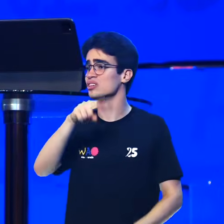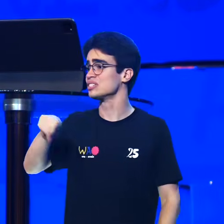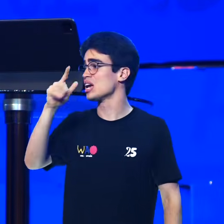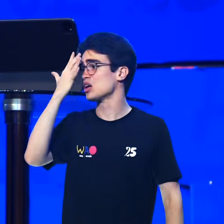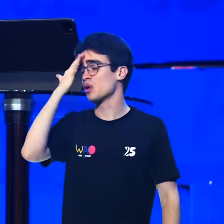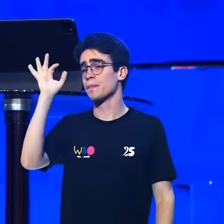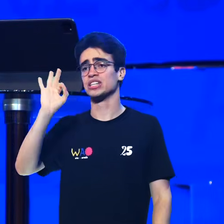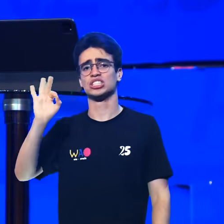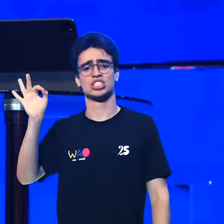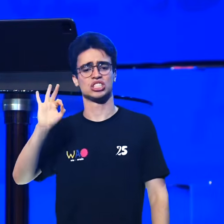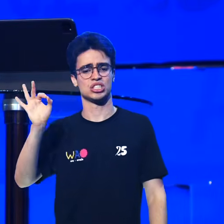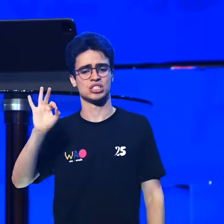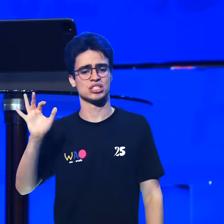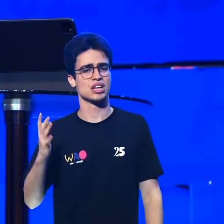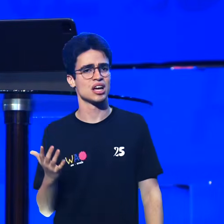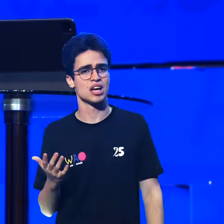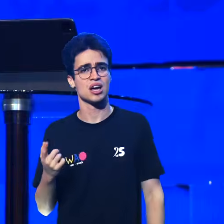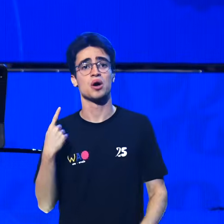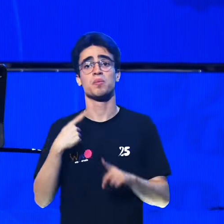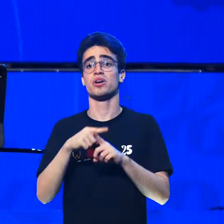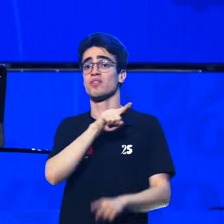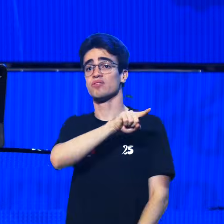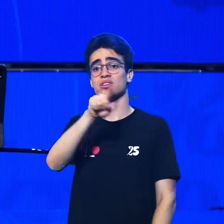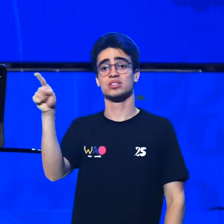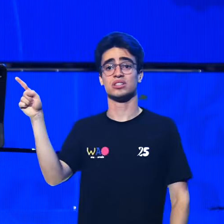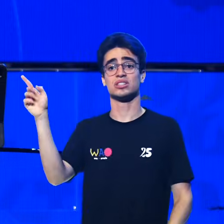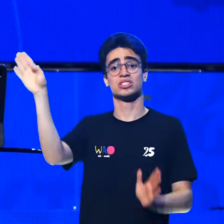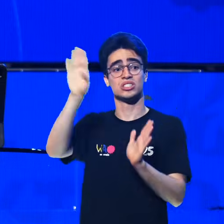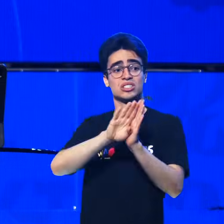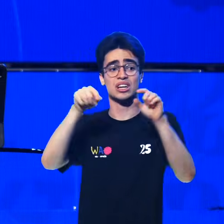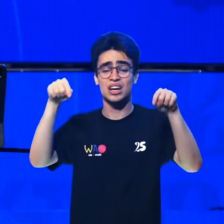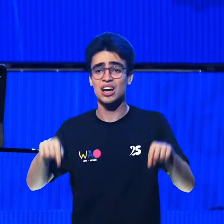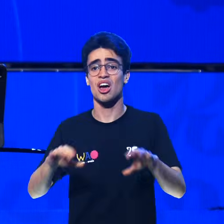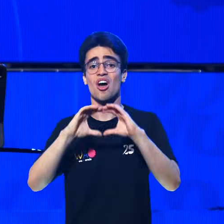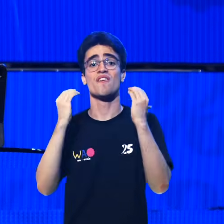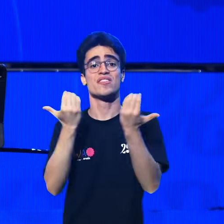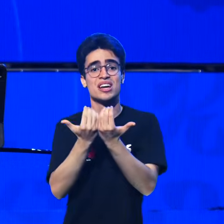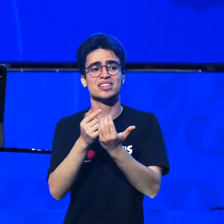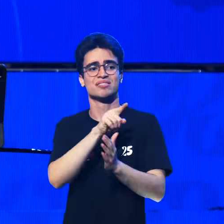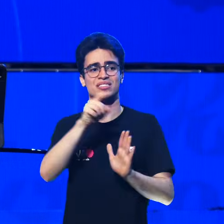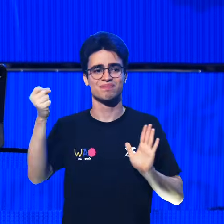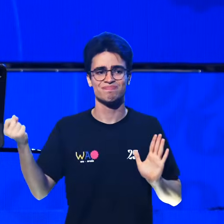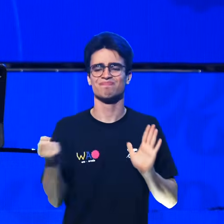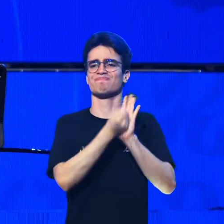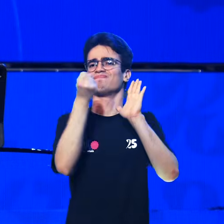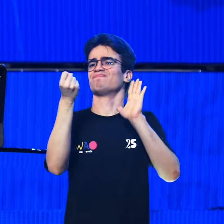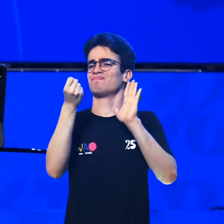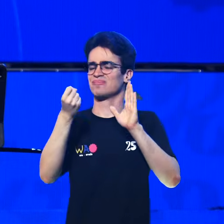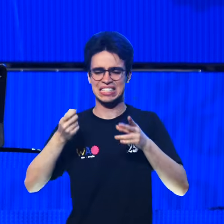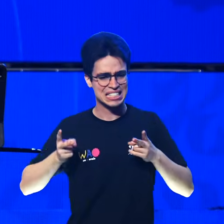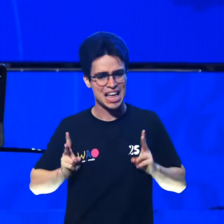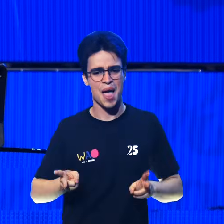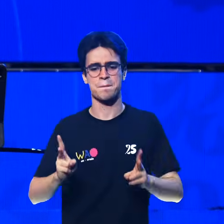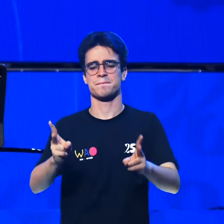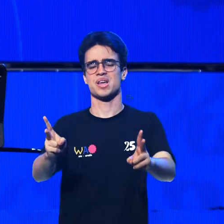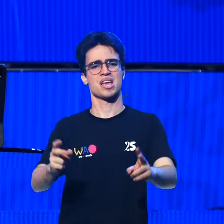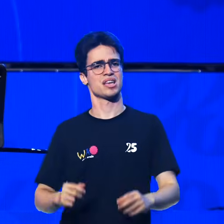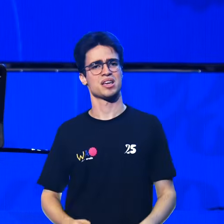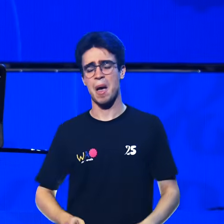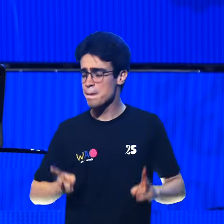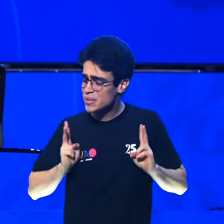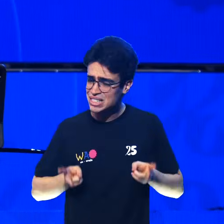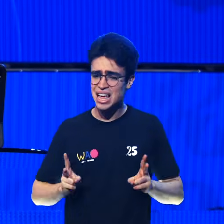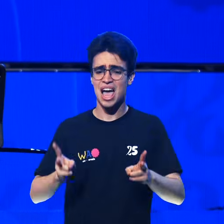ideia de que a vinda de vocês para essa conferência está marcando vocês para sempre. Para